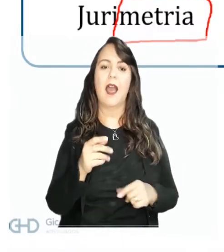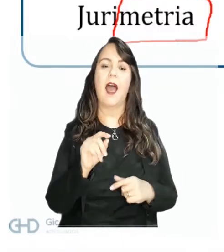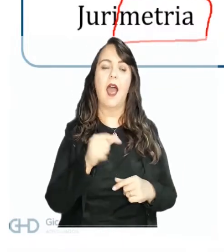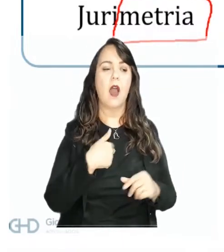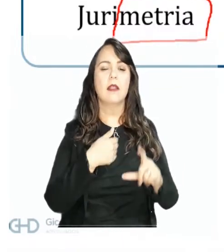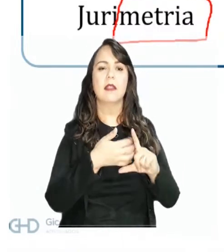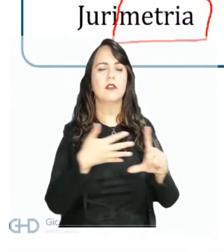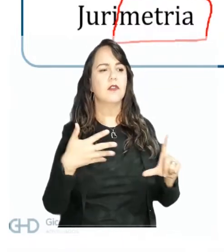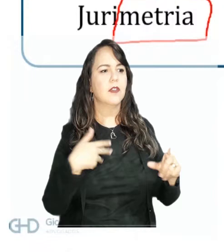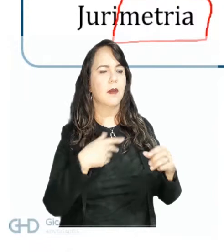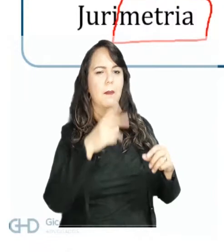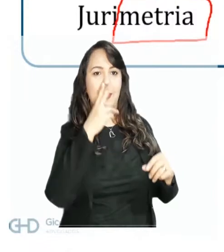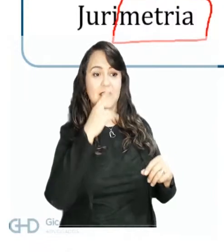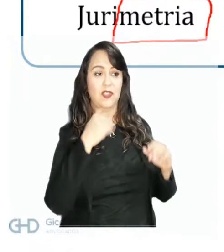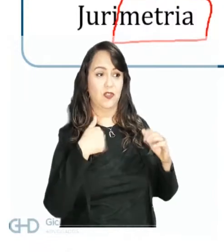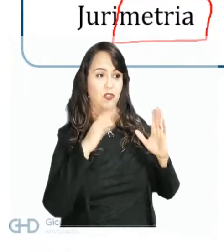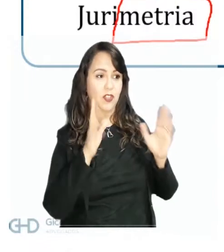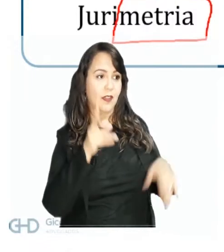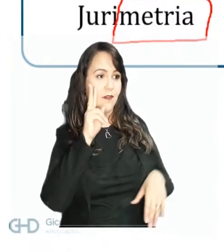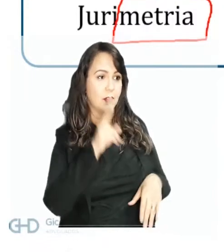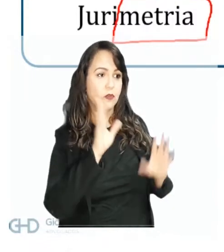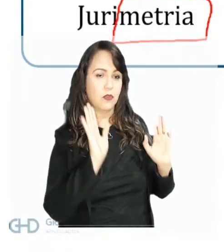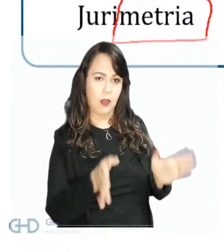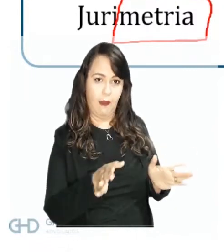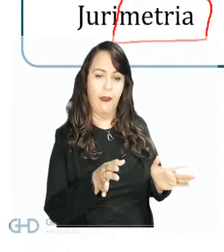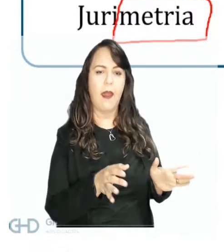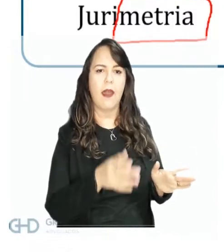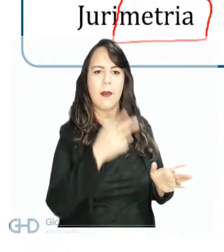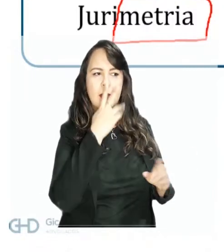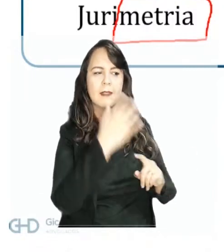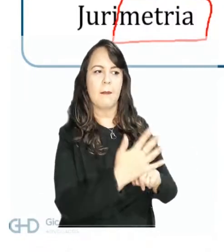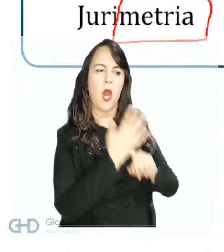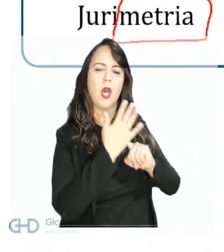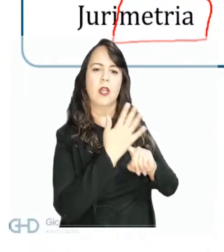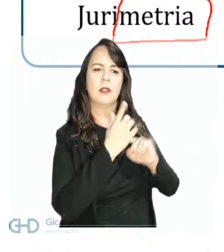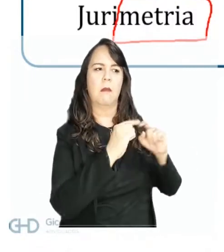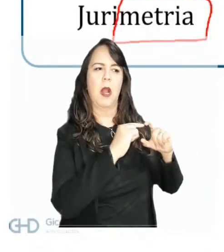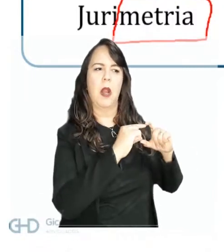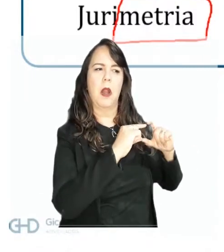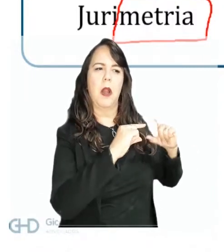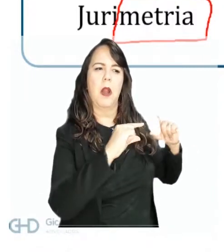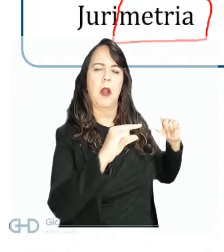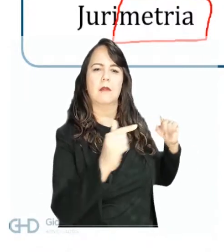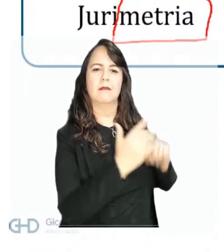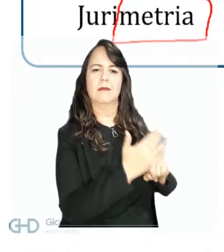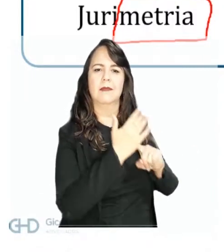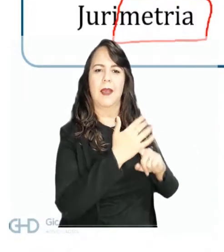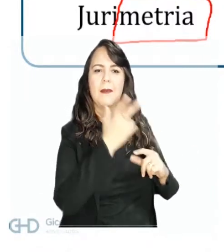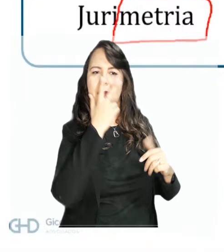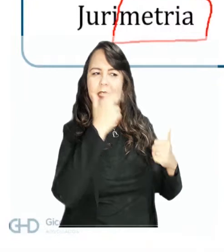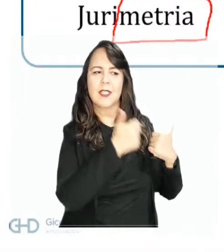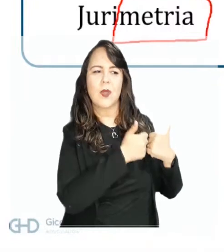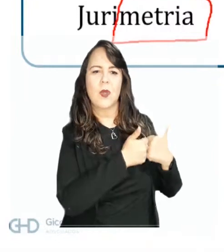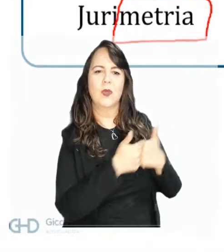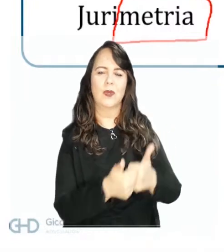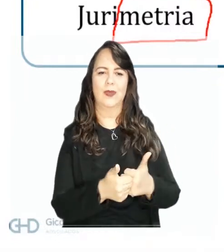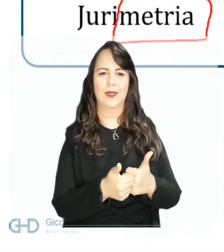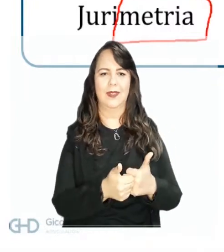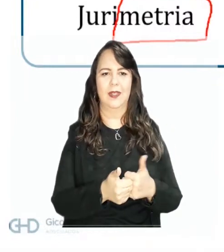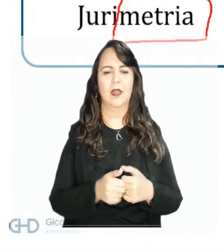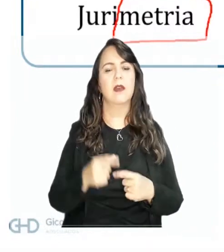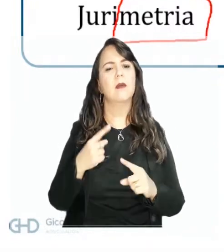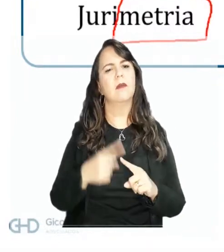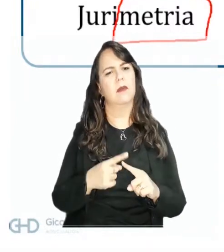É simplesmente que elas andam correlacionadamente juntas. Só que isso é muito útil e é assim que